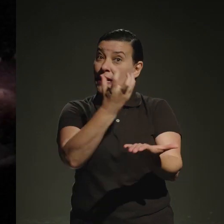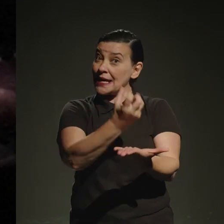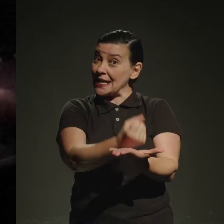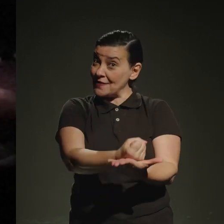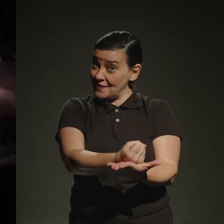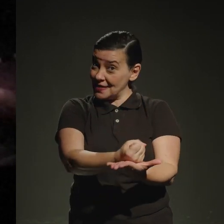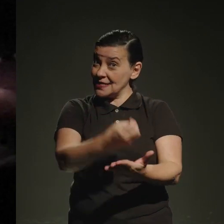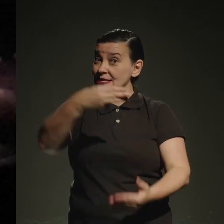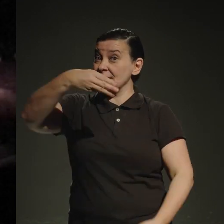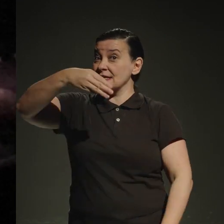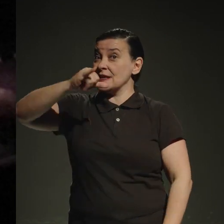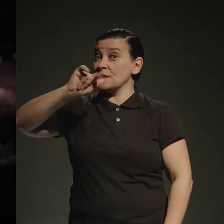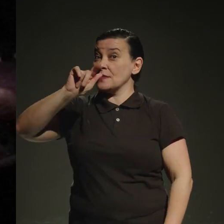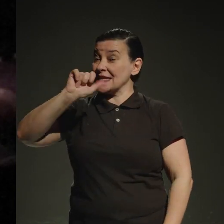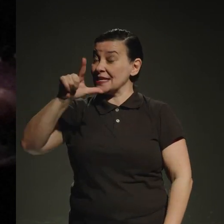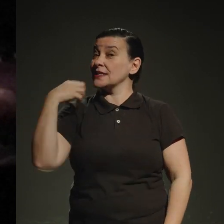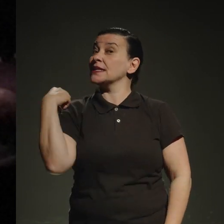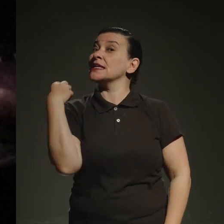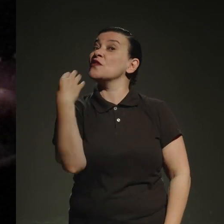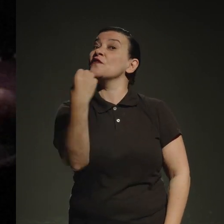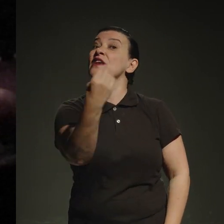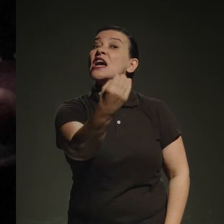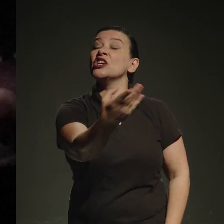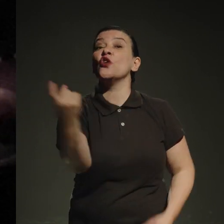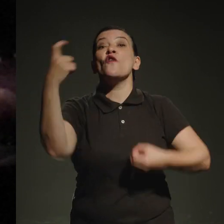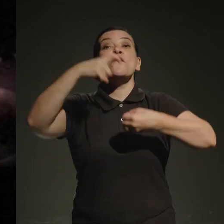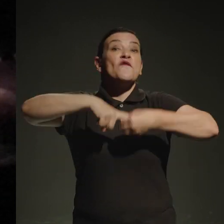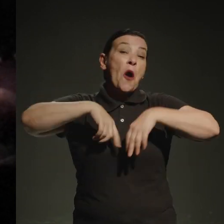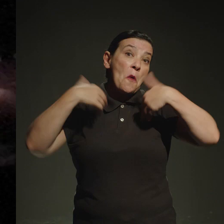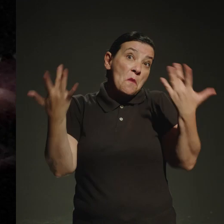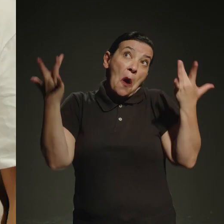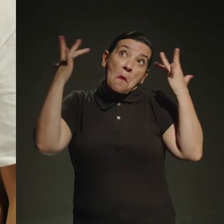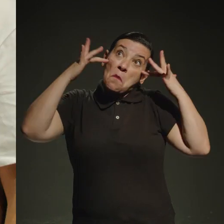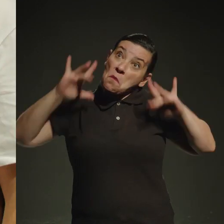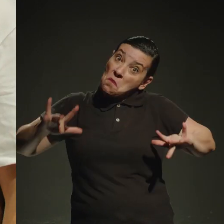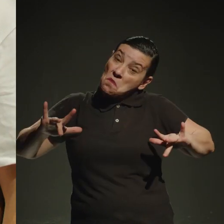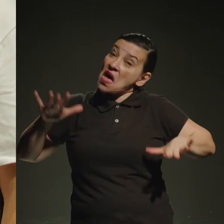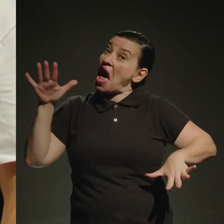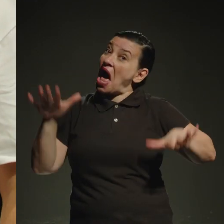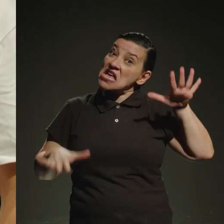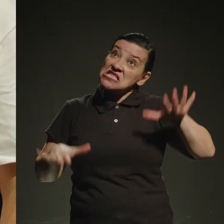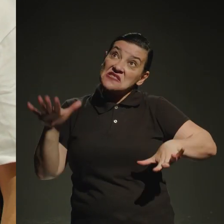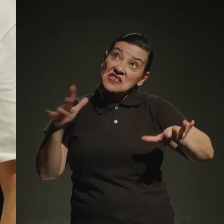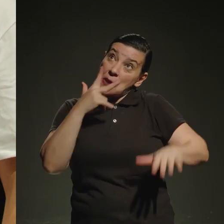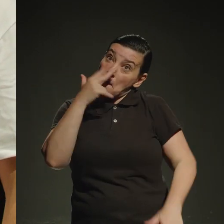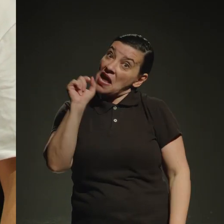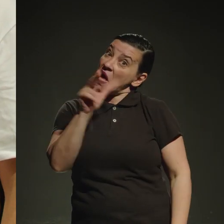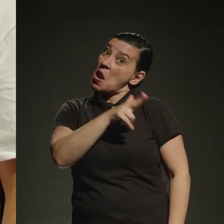Isto é uma gravação. Miguel viajou. Não disse quando volta. Talvez